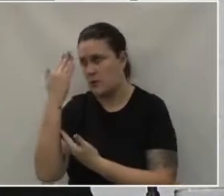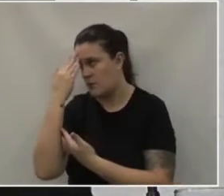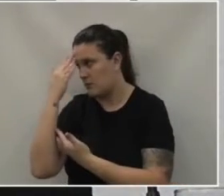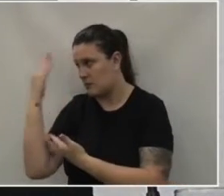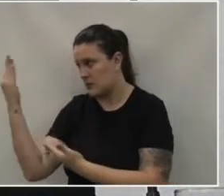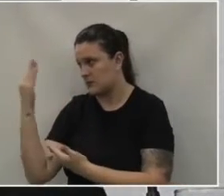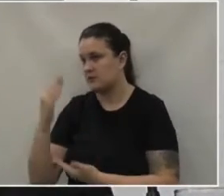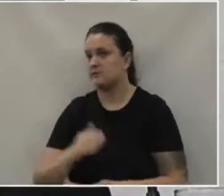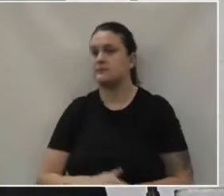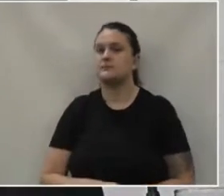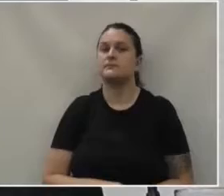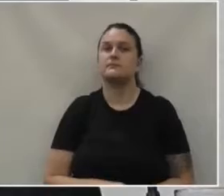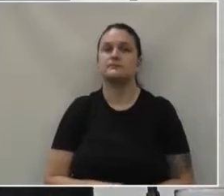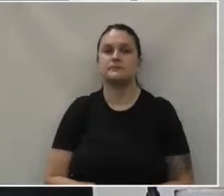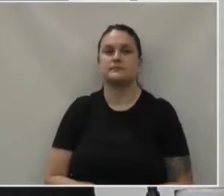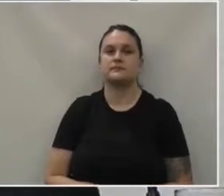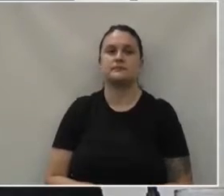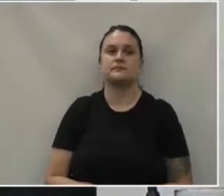obrigado.